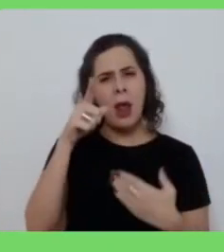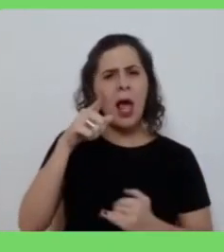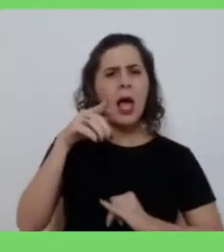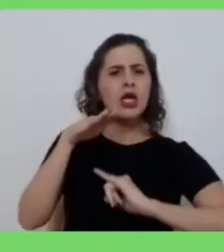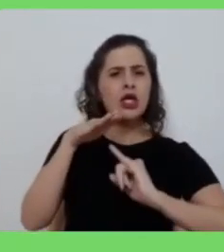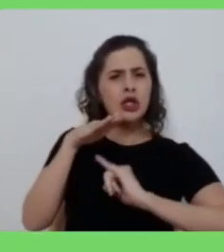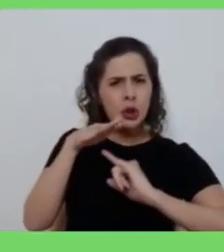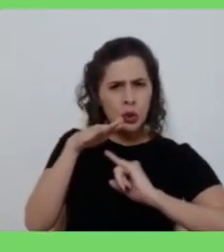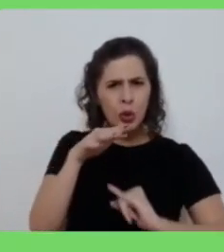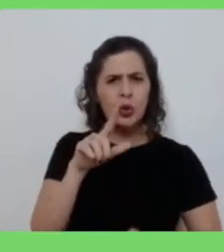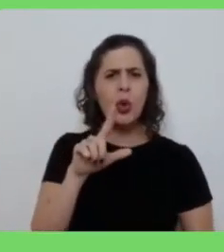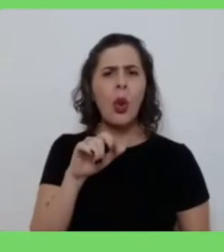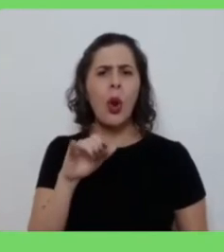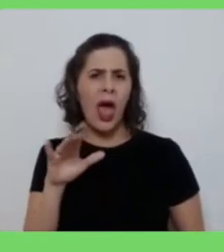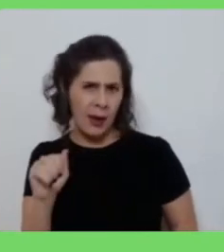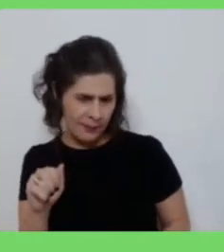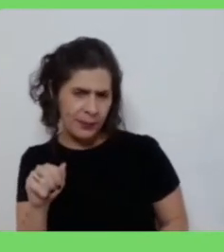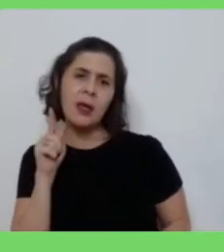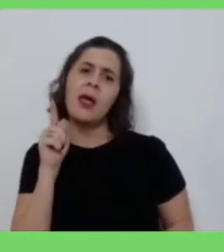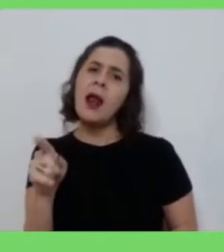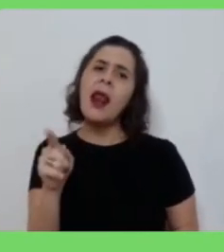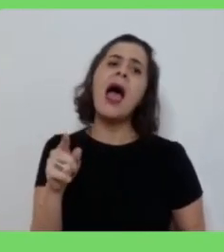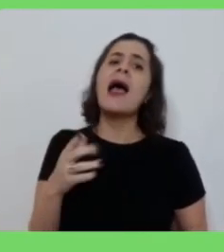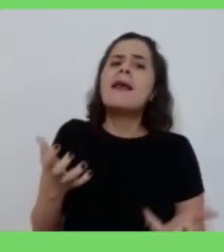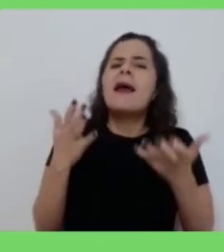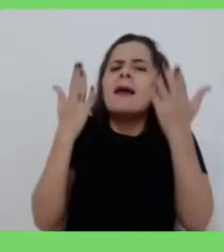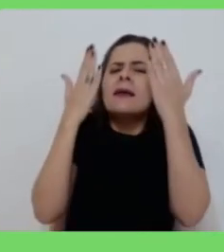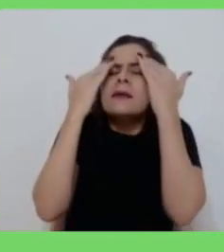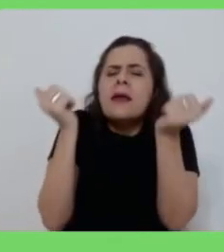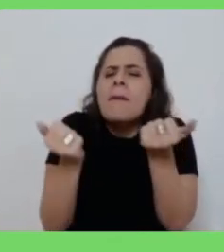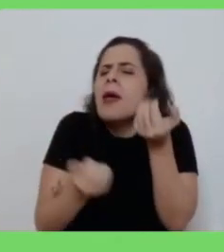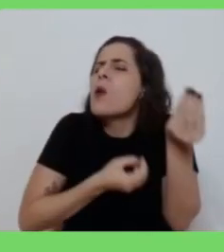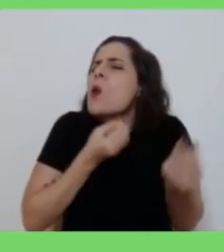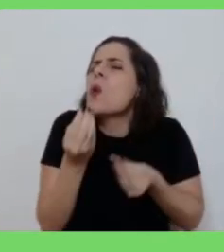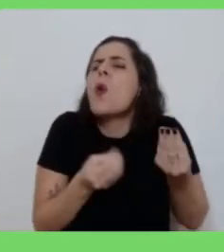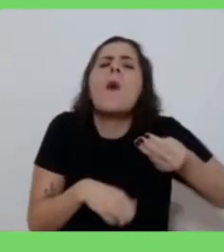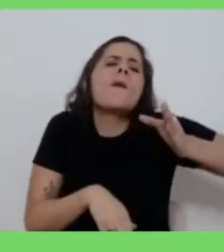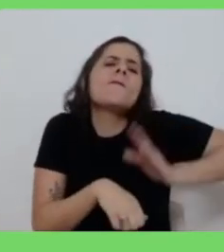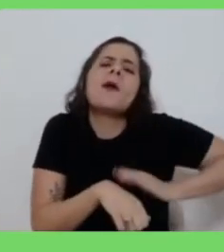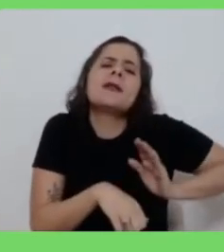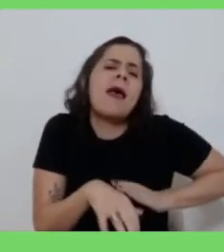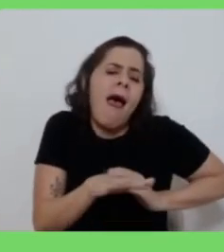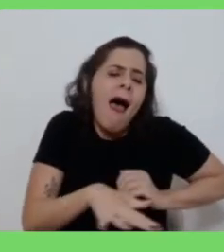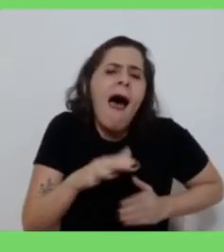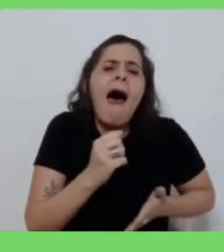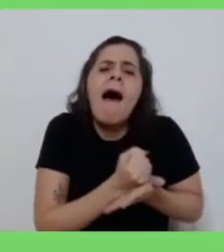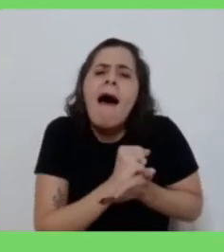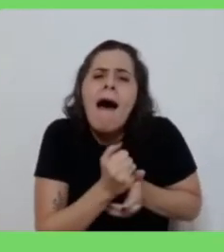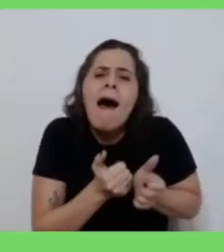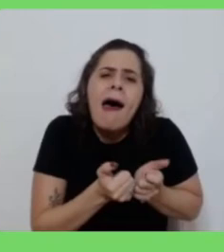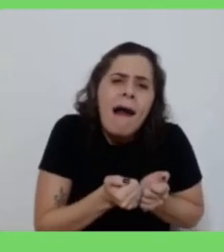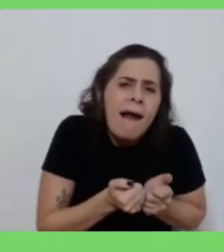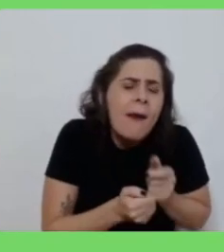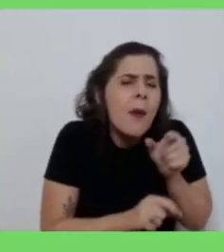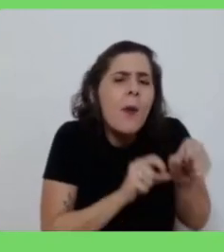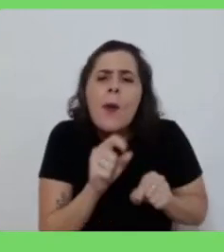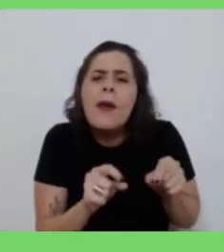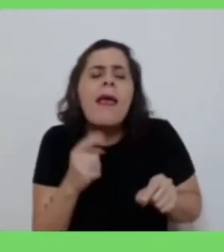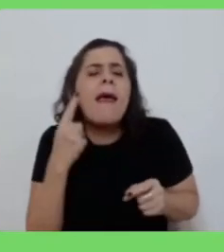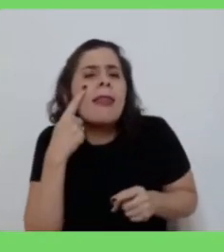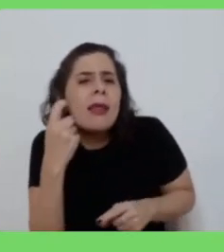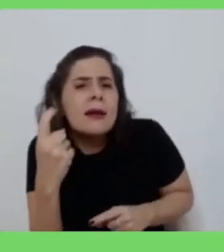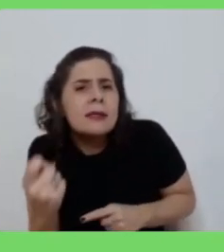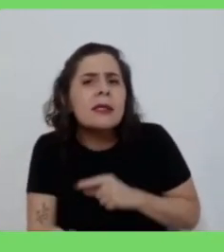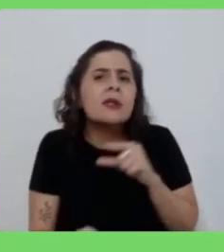eh porque eles queriam saber o que fazer na área de games o que que seria interessante né o que que eles